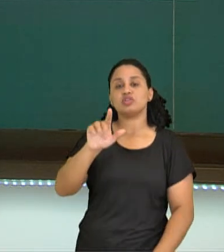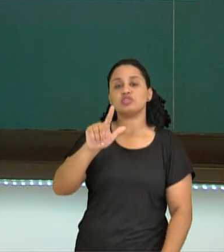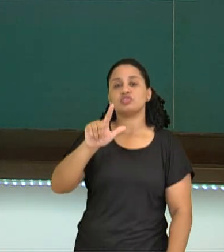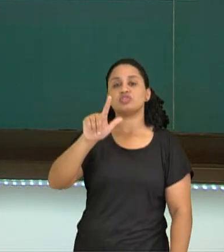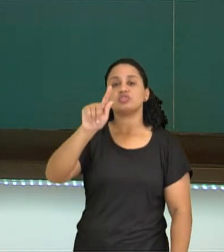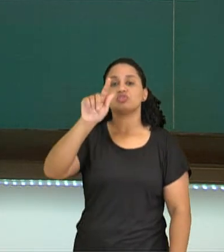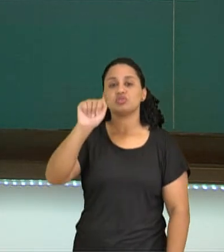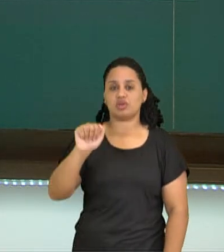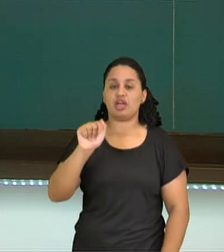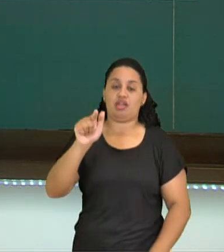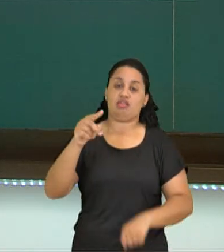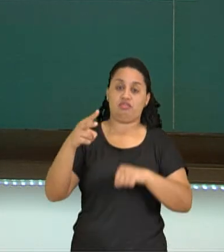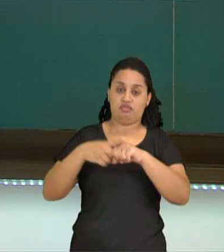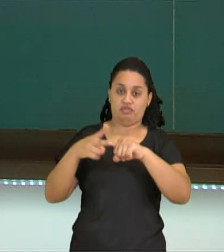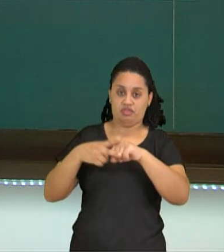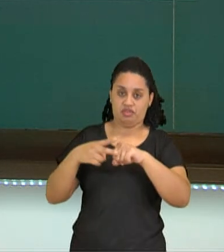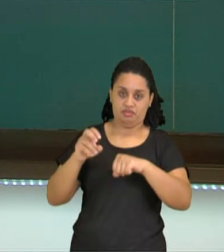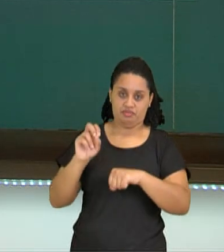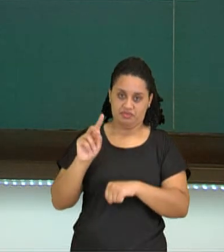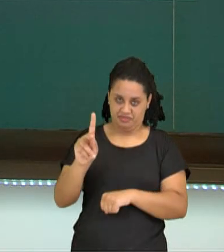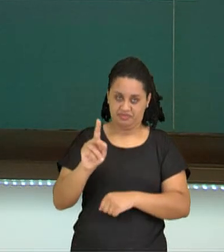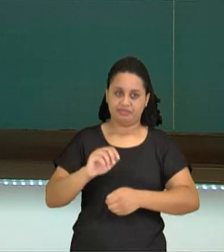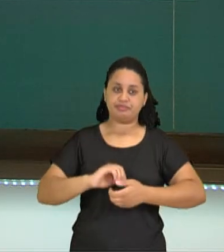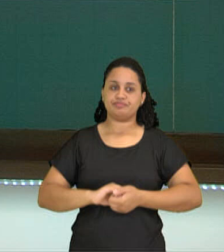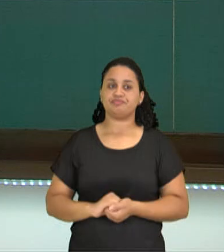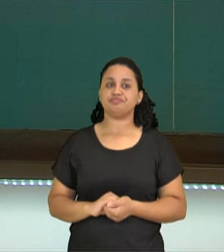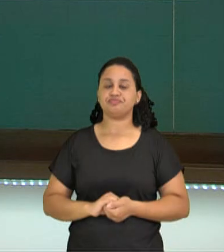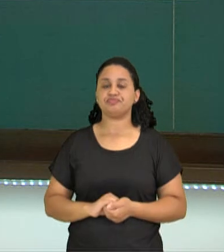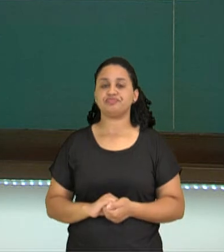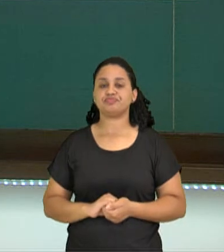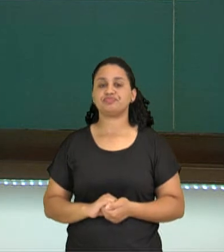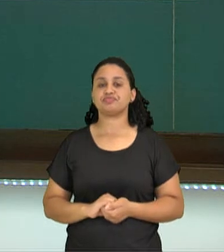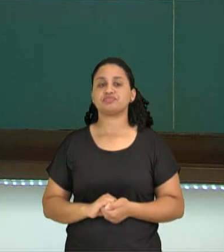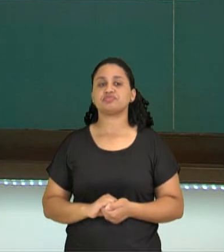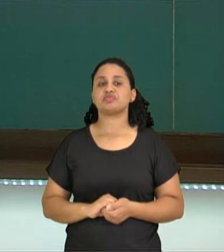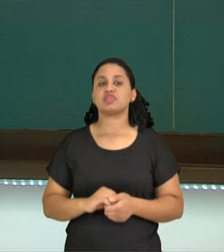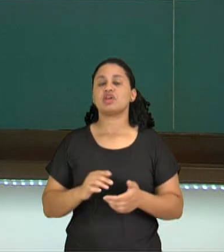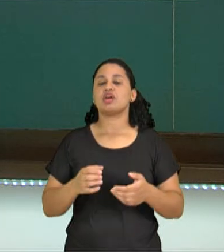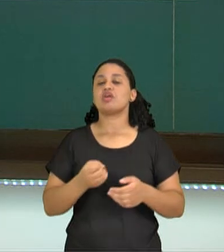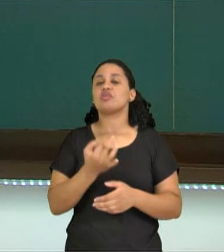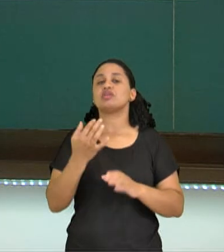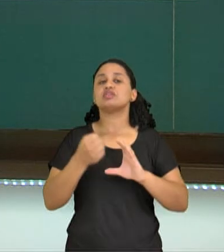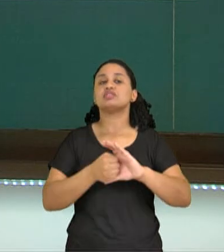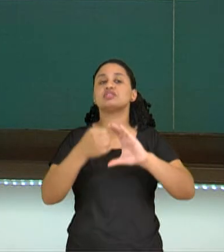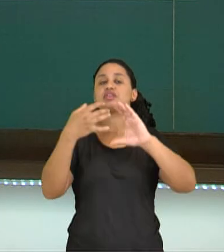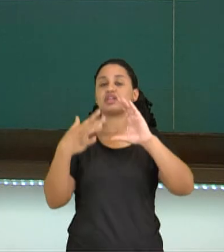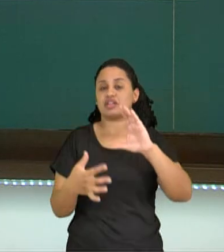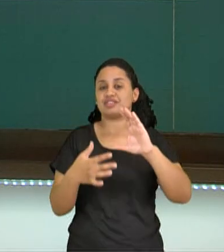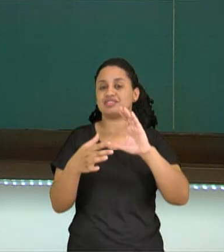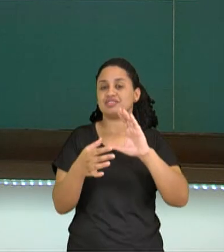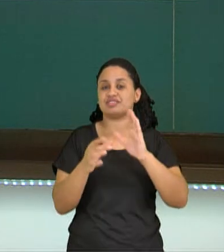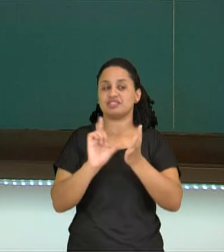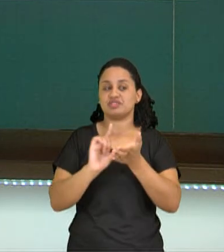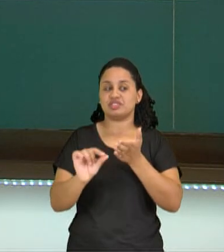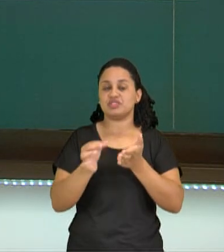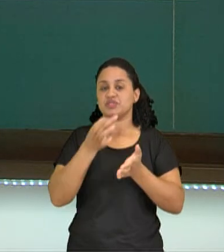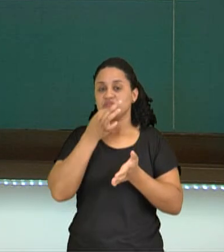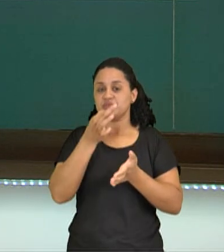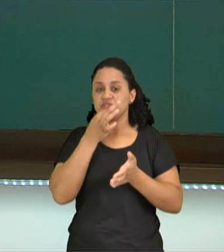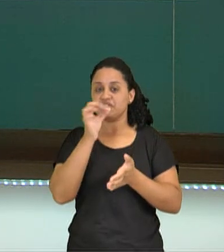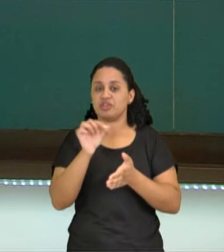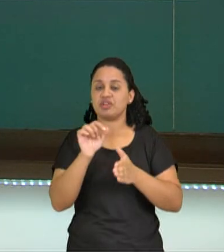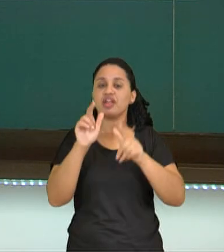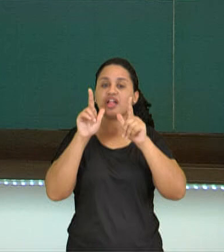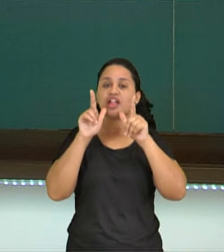pessoa. Tranquilo? Vamos adiante? Quais são as características do artigo de opinião?